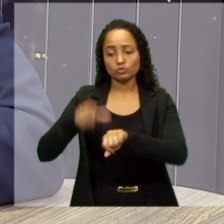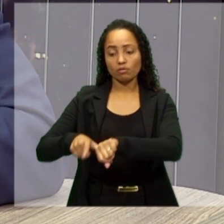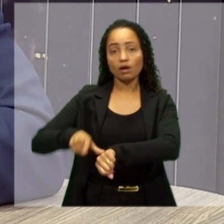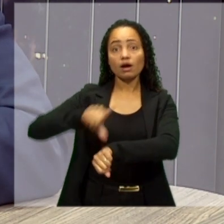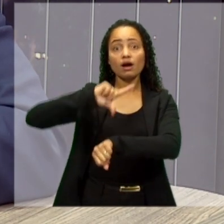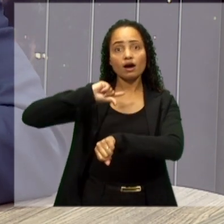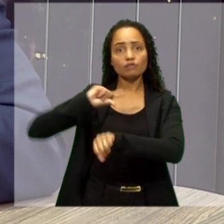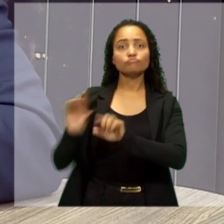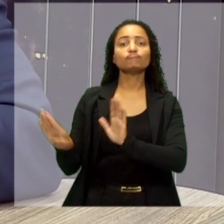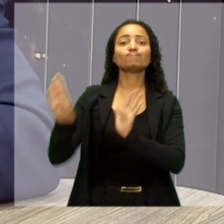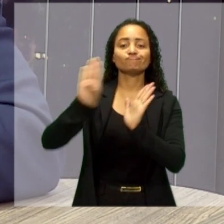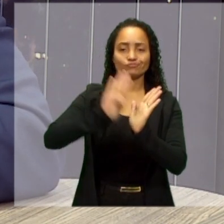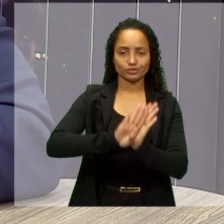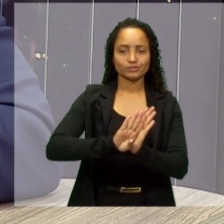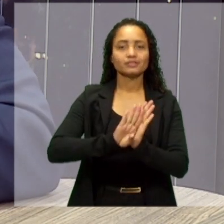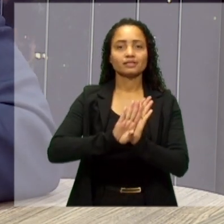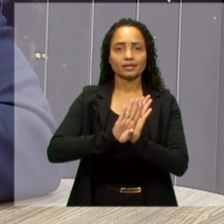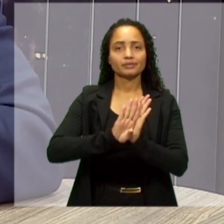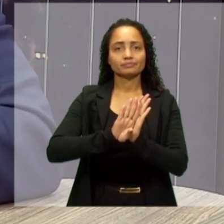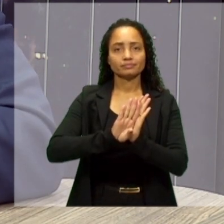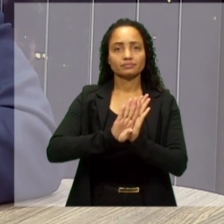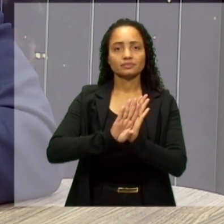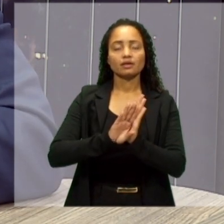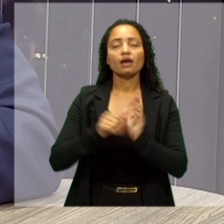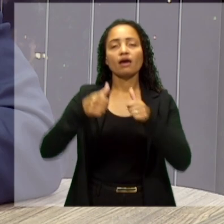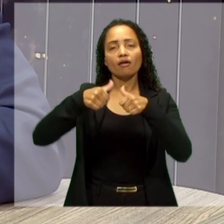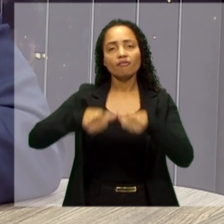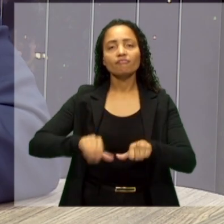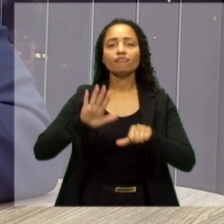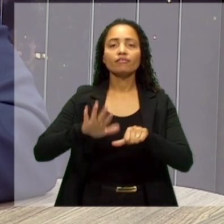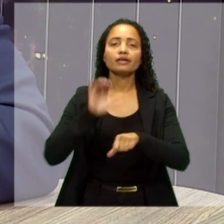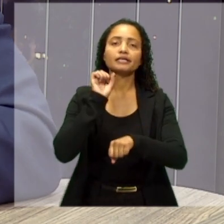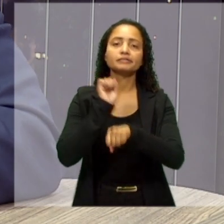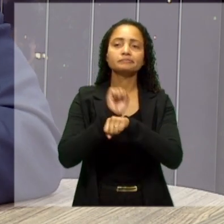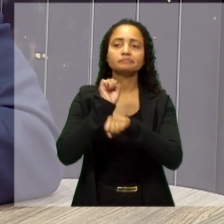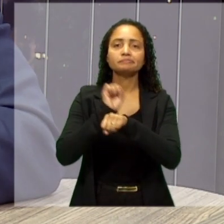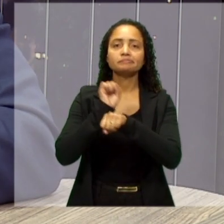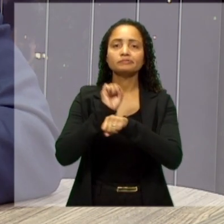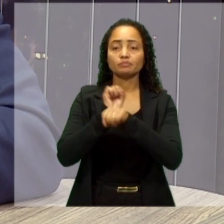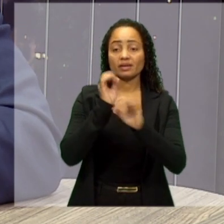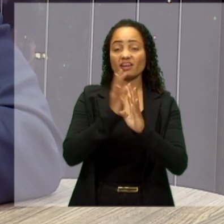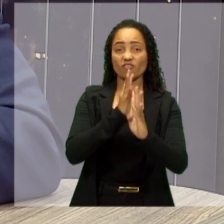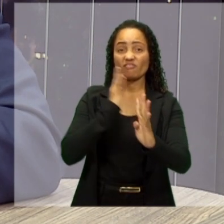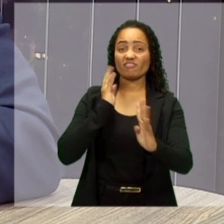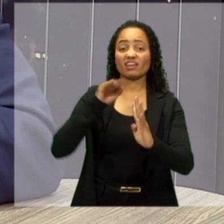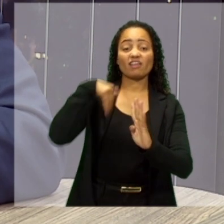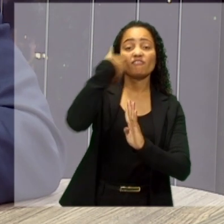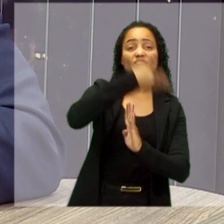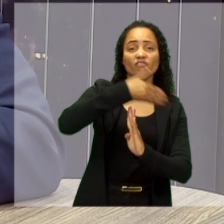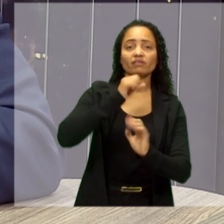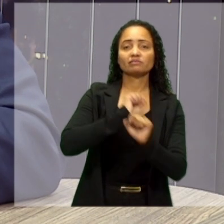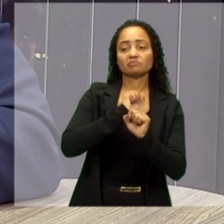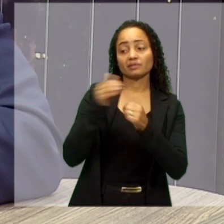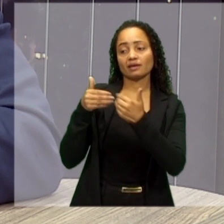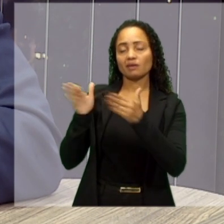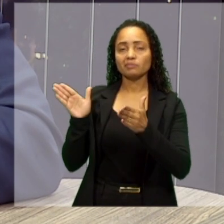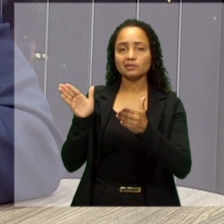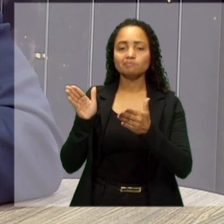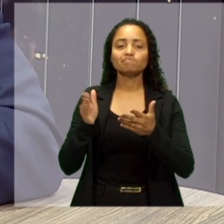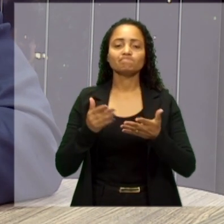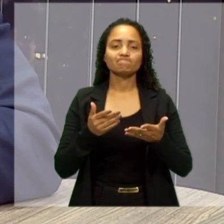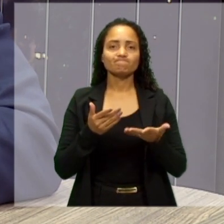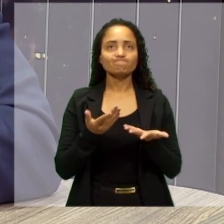cedo e ficando ao tempo, esperando a abertura do núcleo. E isso estava causando uma